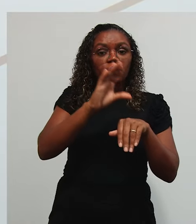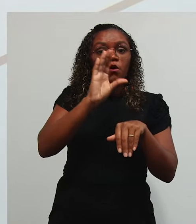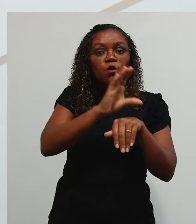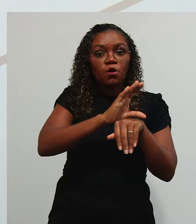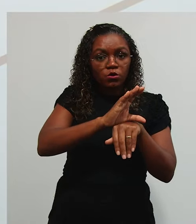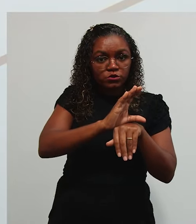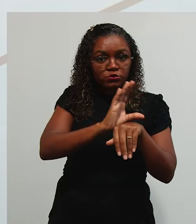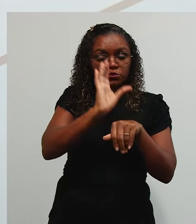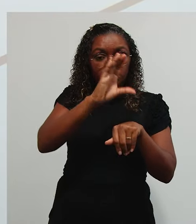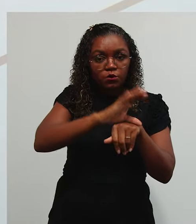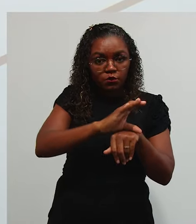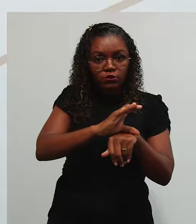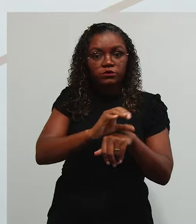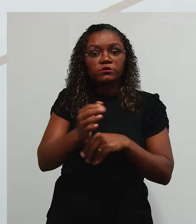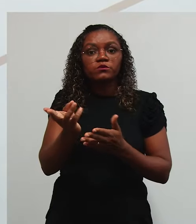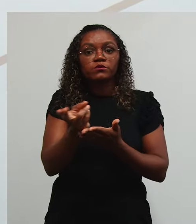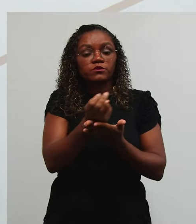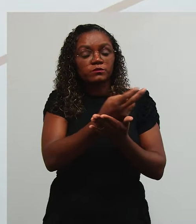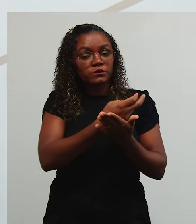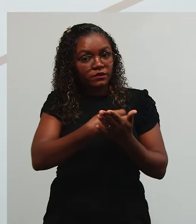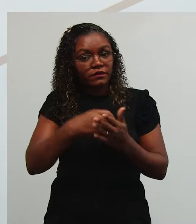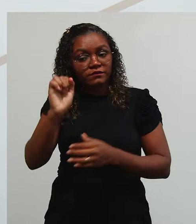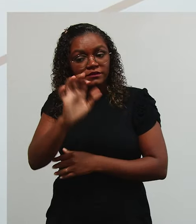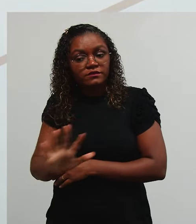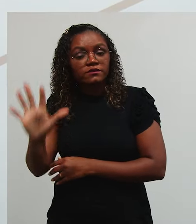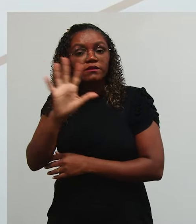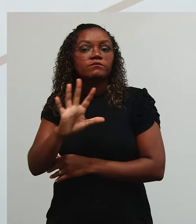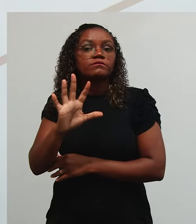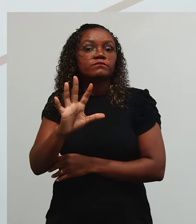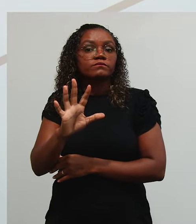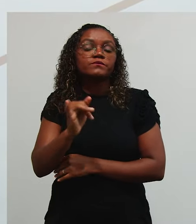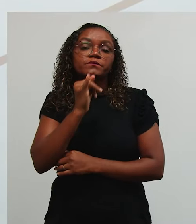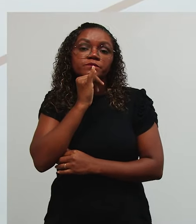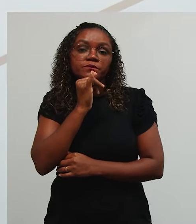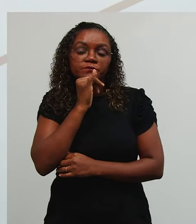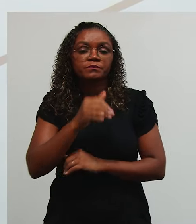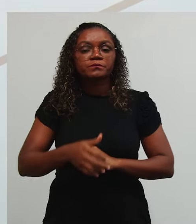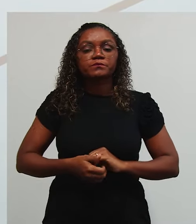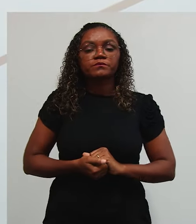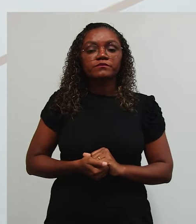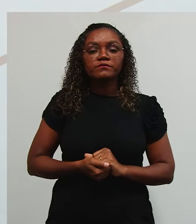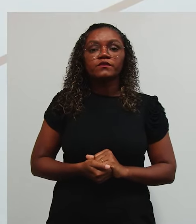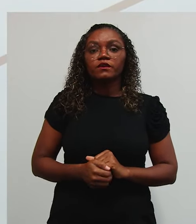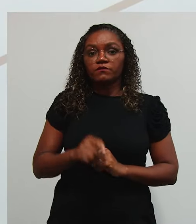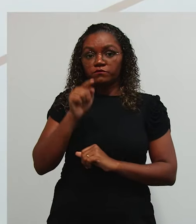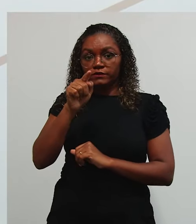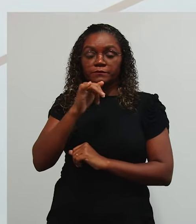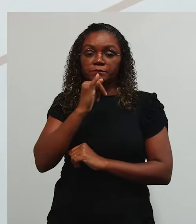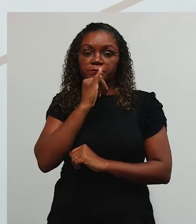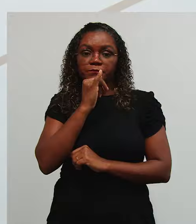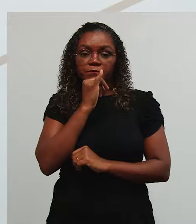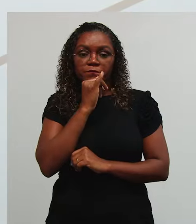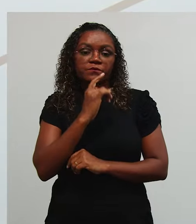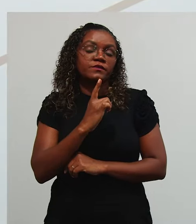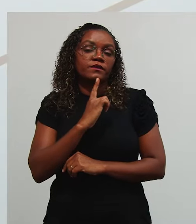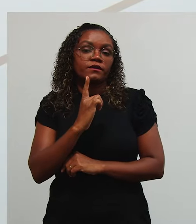diz Justamente que é uma prestação compulsória tá então uma vez que você esteja ali